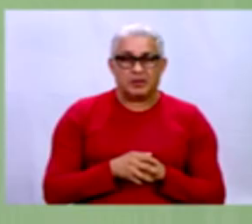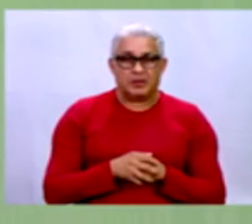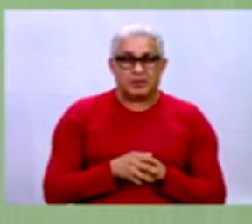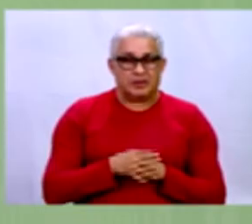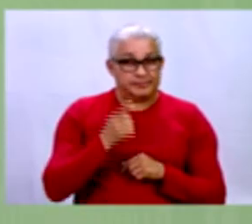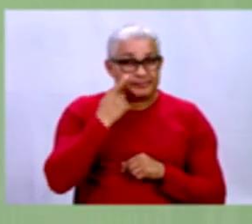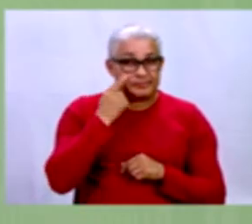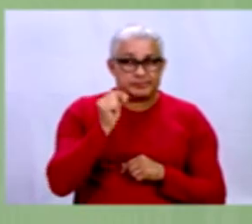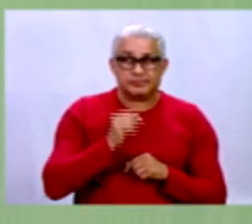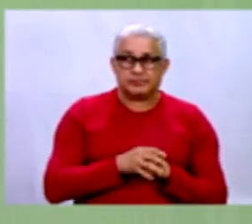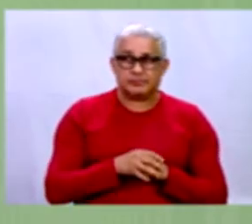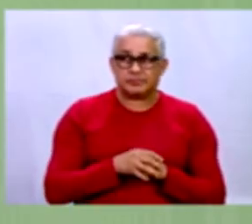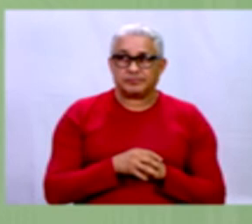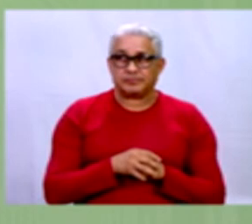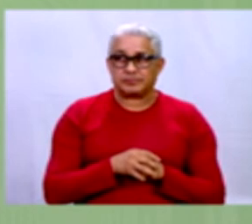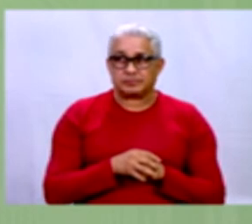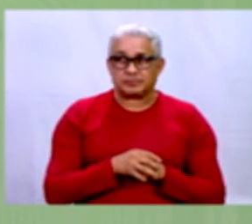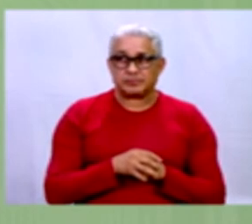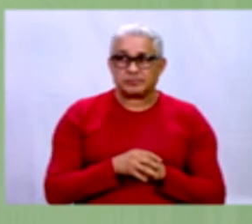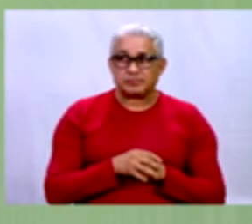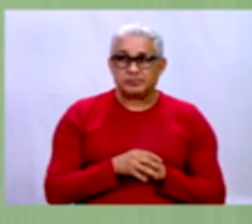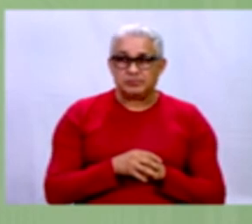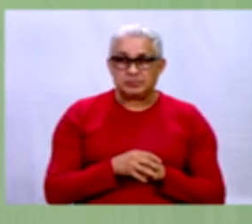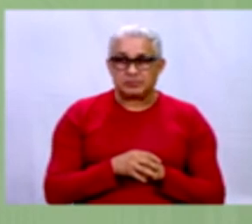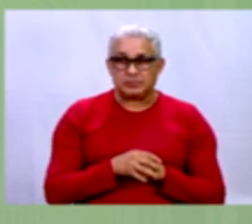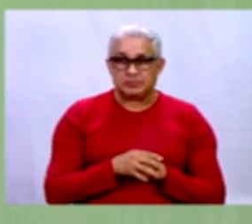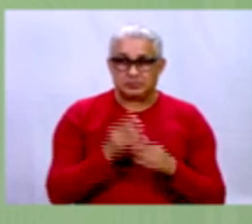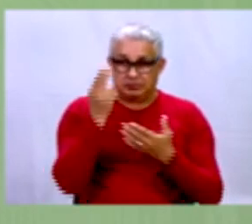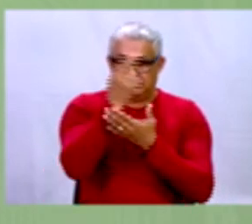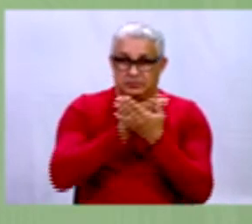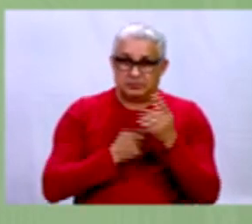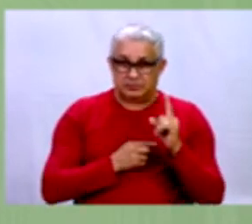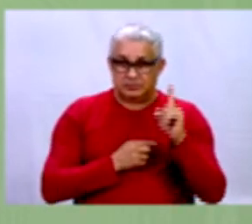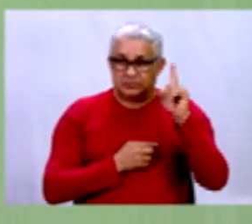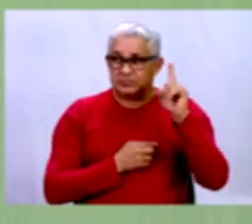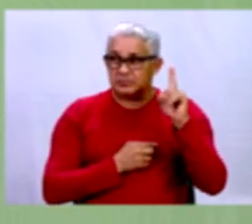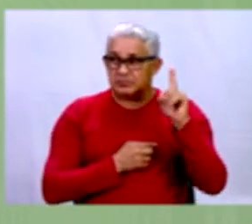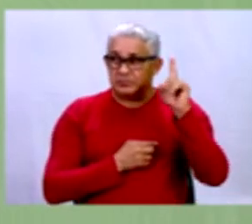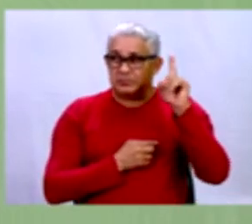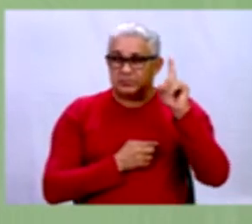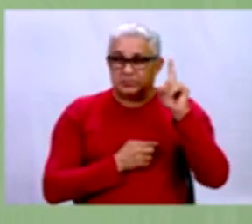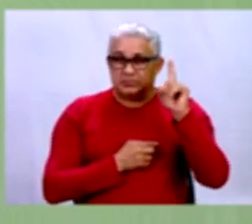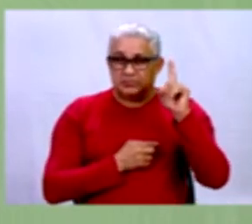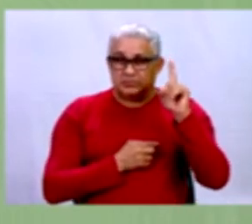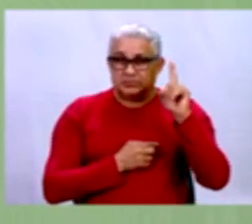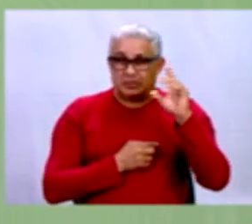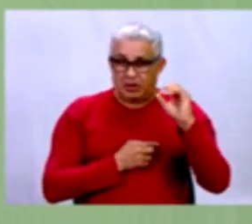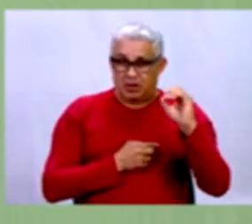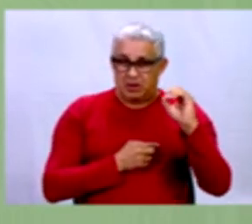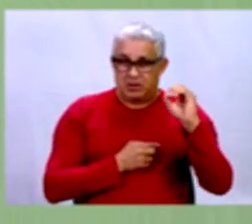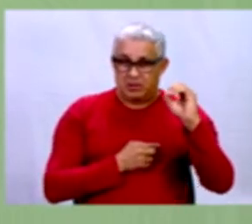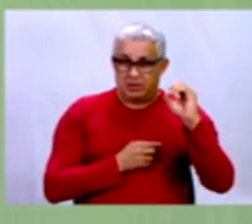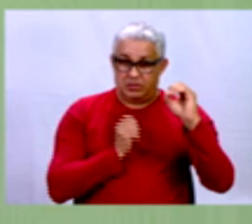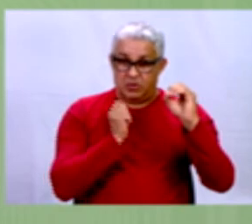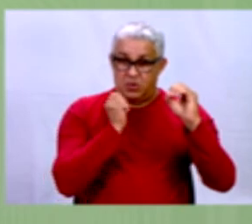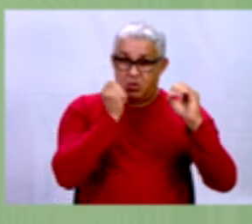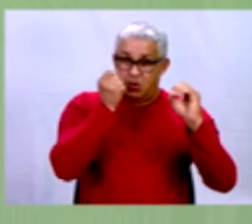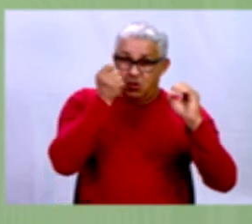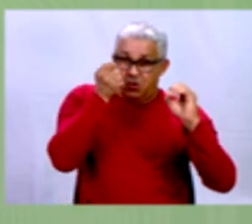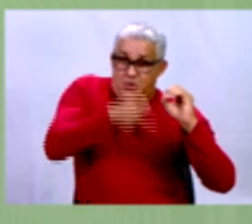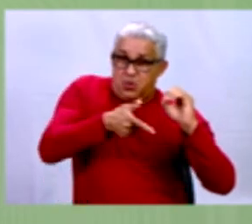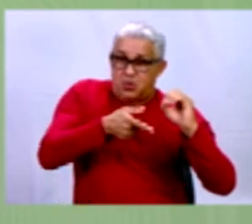Notem, pessoal, essa figura que a gente tem aqui, ó. Esse aqui é o momento zero, quando você comprou,